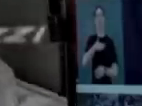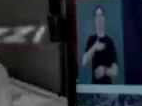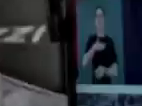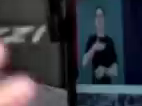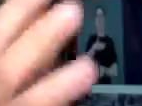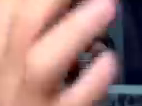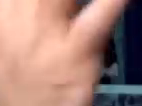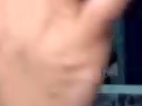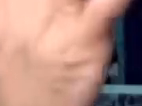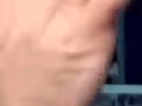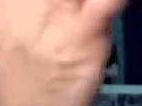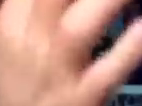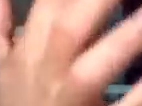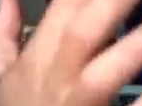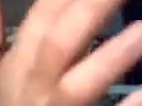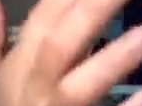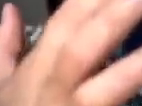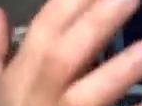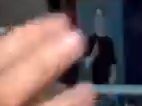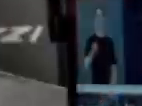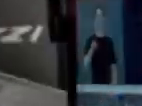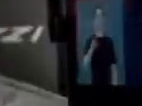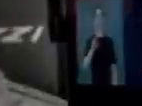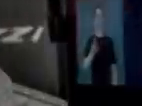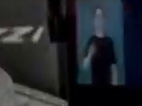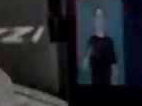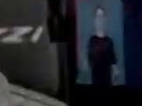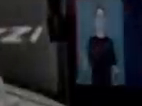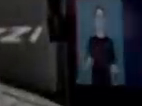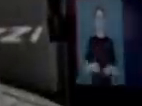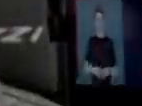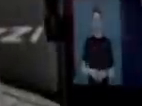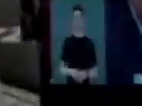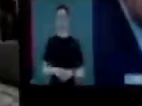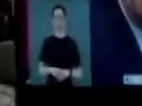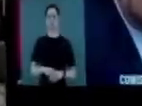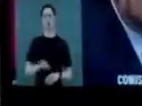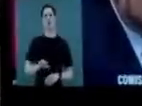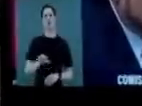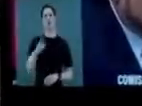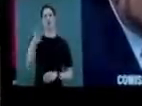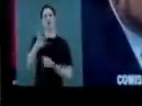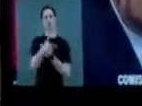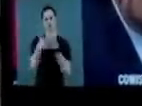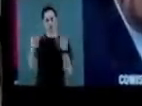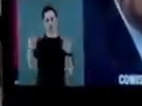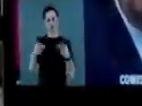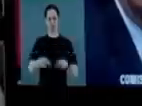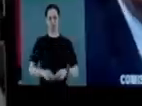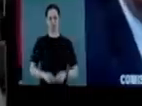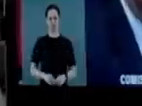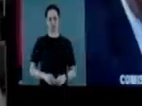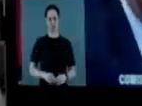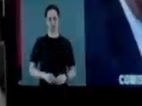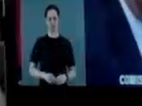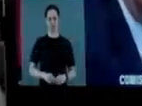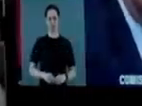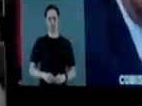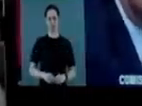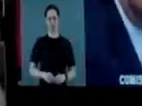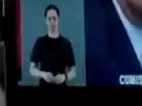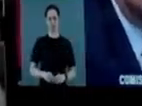pensa nisso aí editar bom outra questão ele não